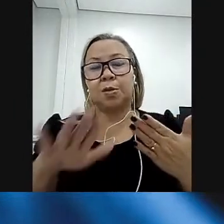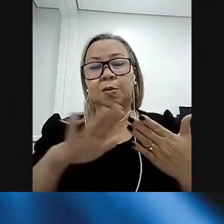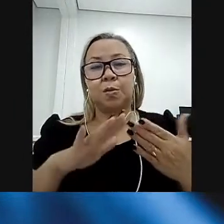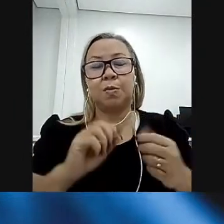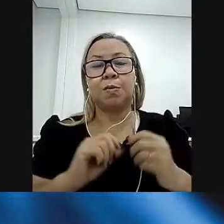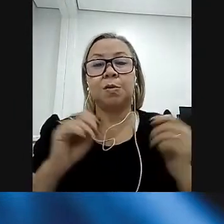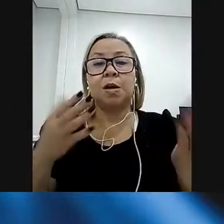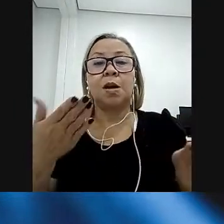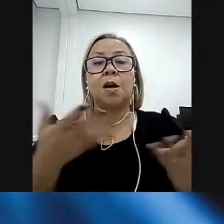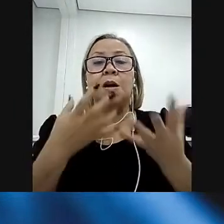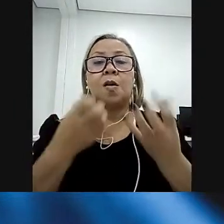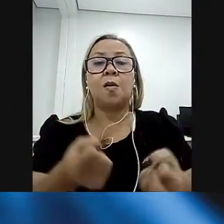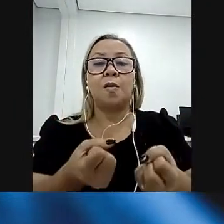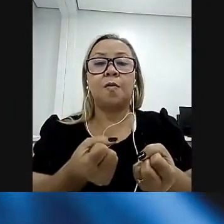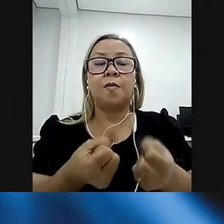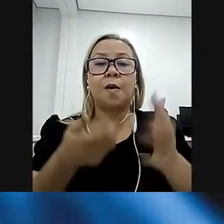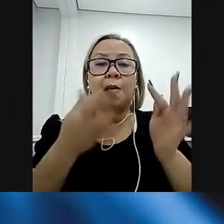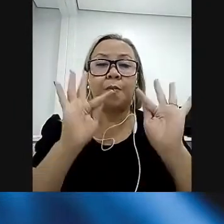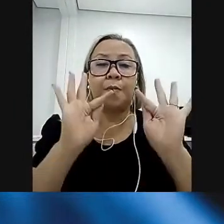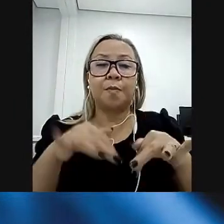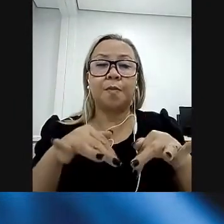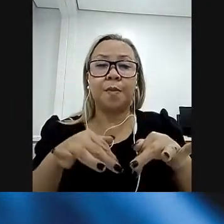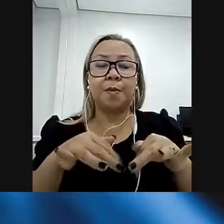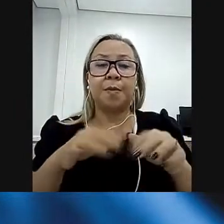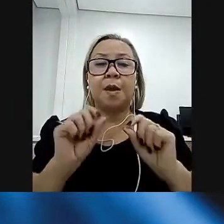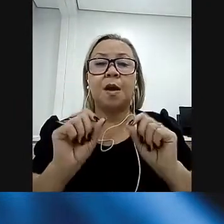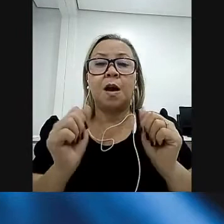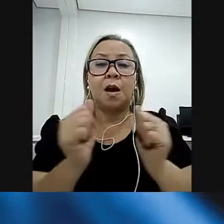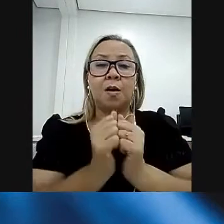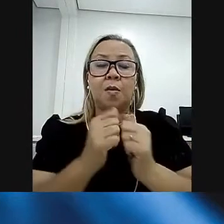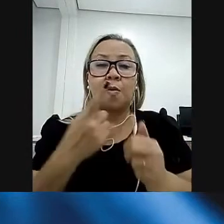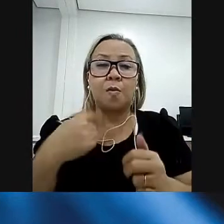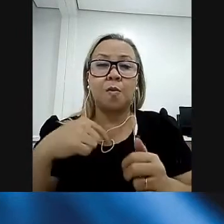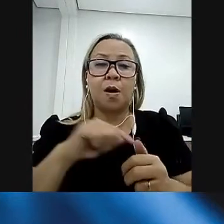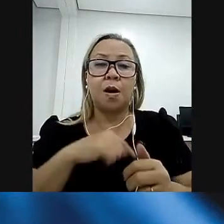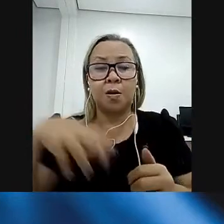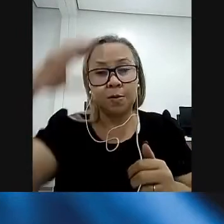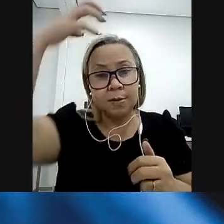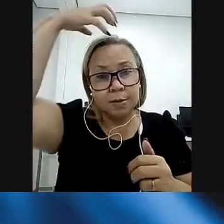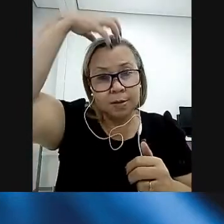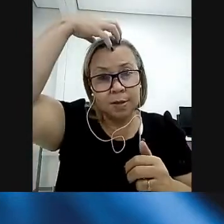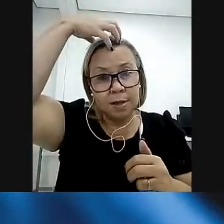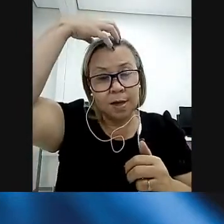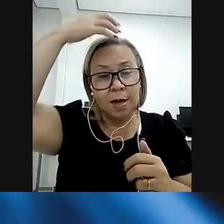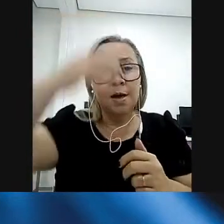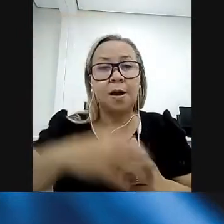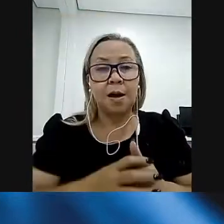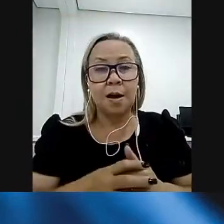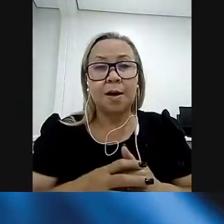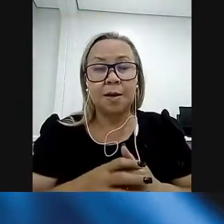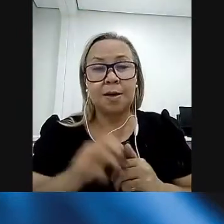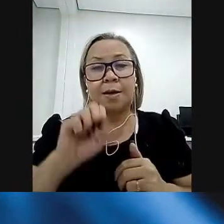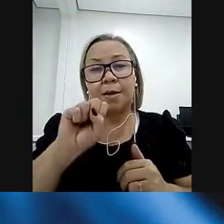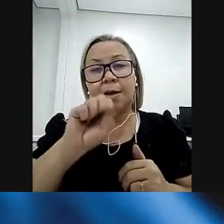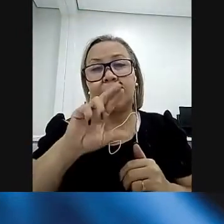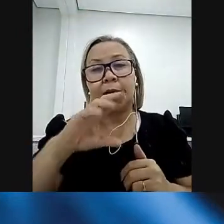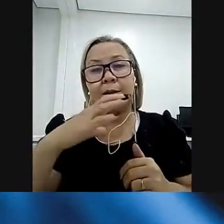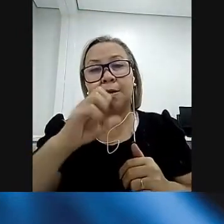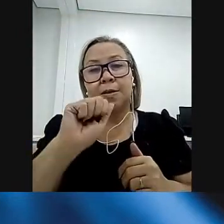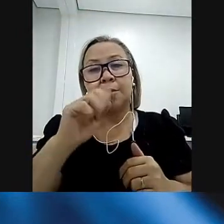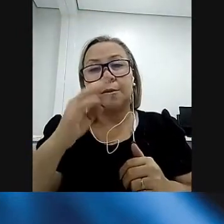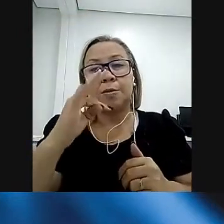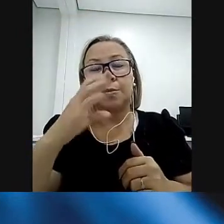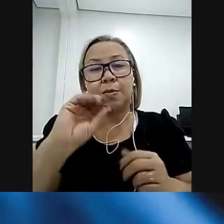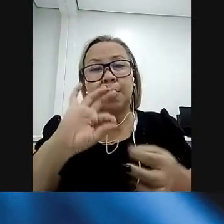Agora vamos finalizar com a nossa rainha da sucata, Bia Medeiros, e